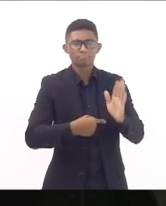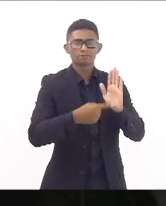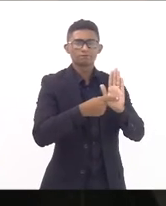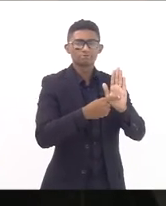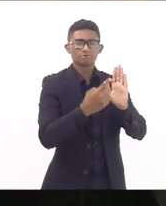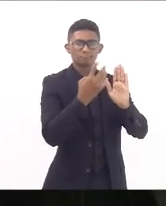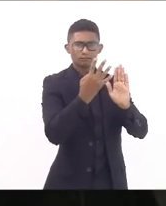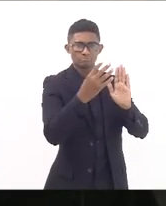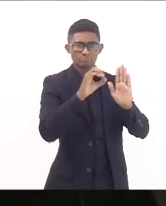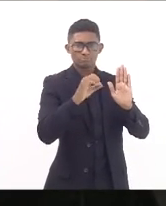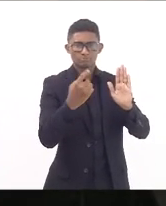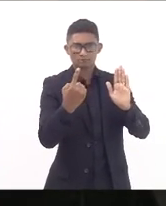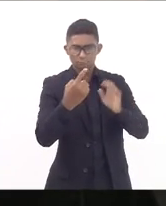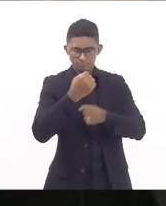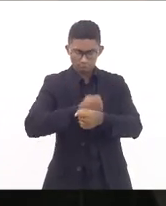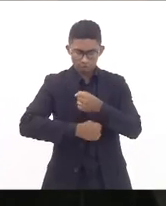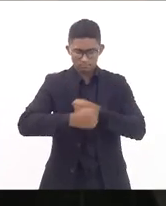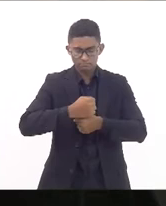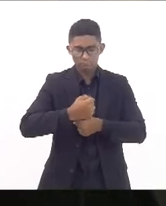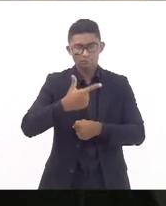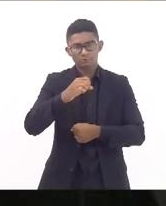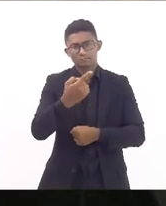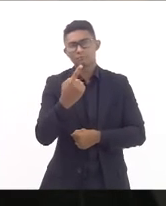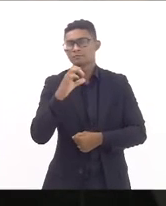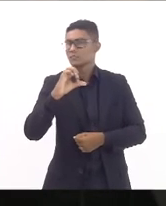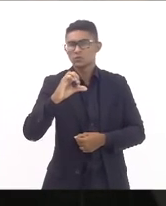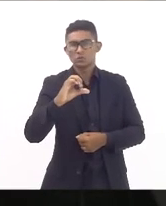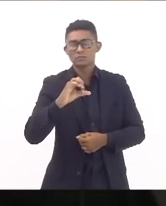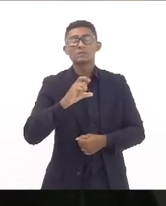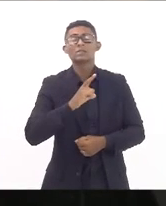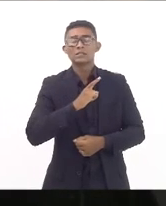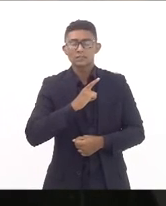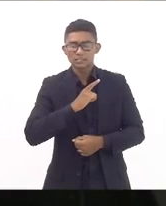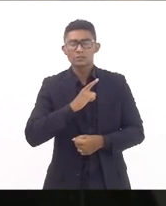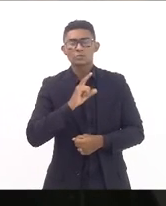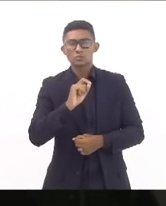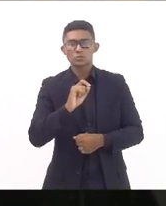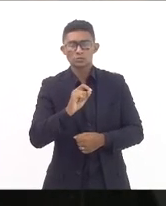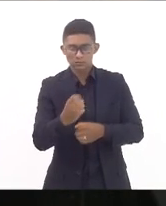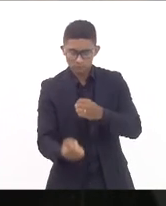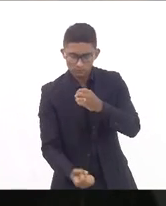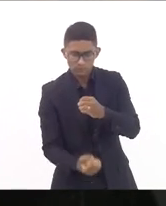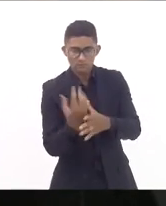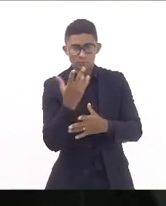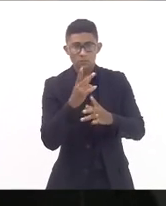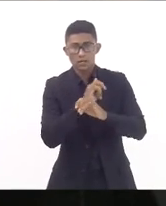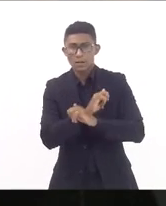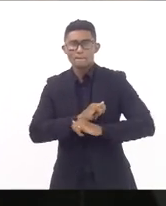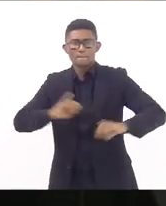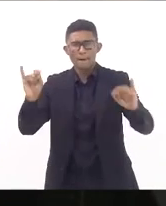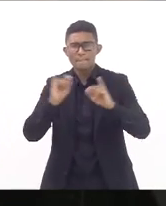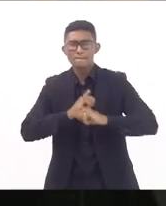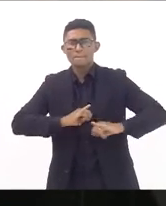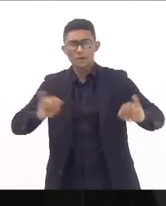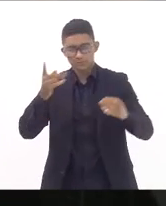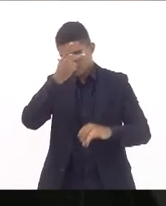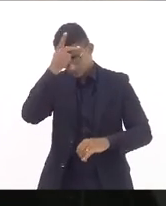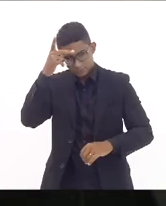401 de 2019, que institui uma campanha de conscientização do